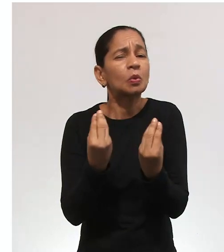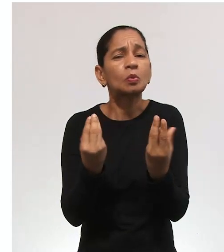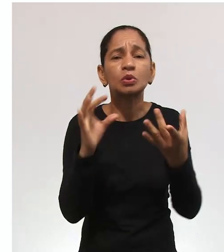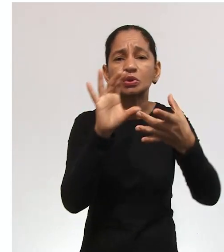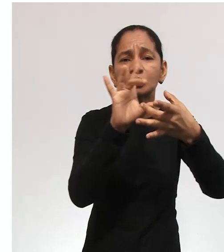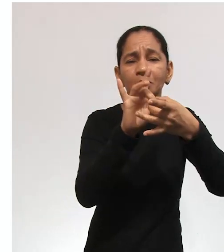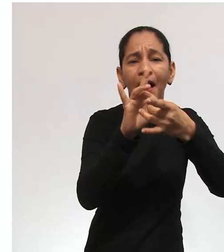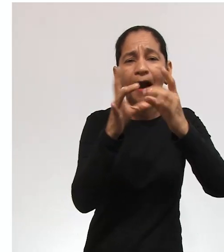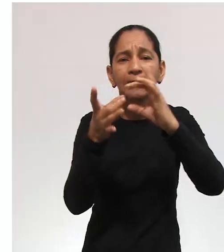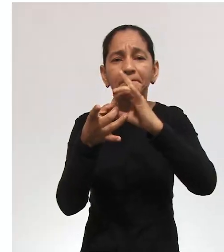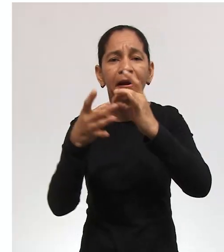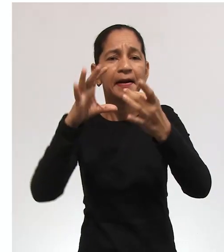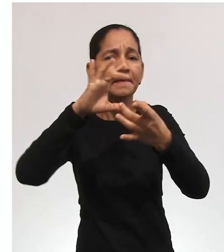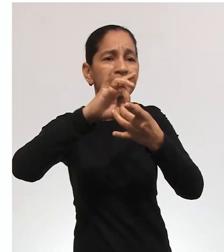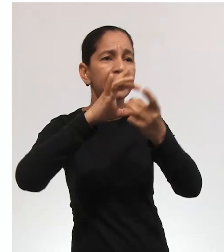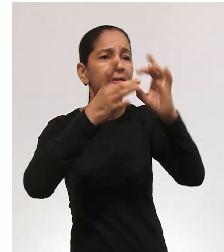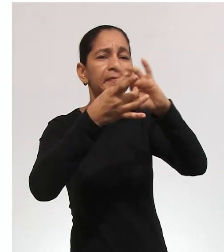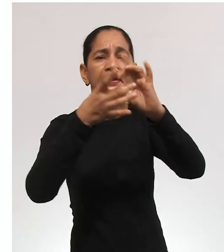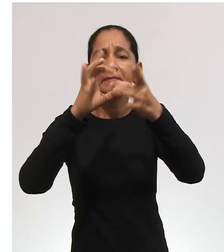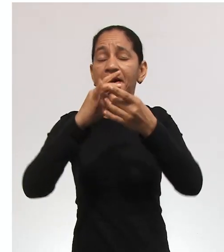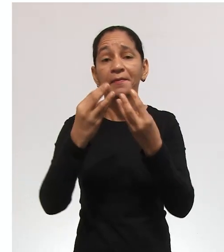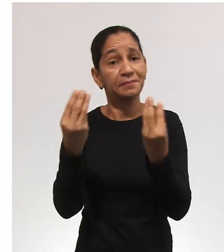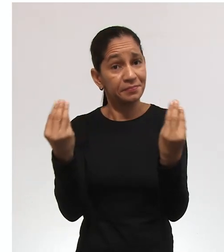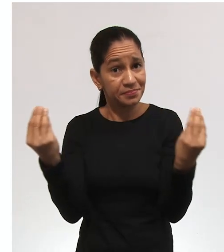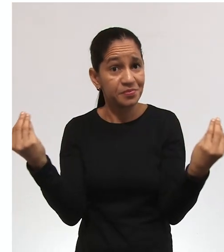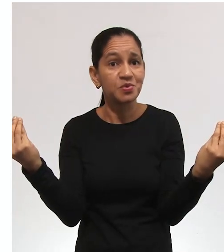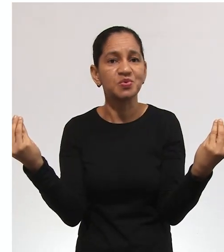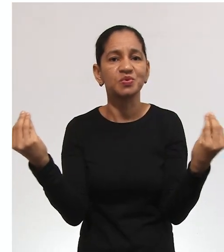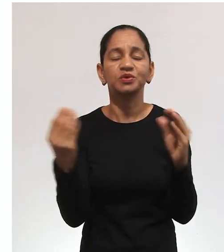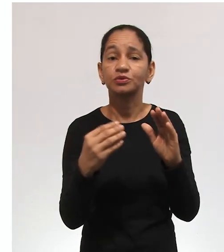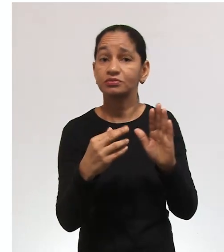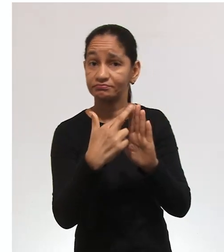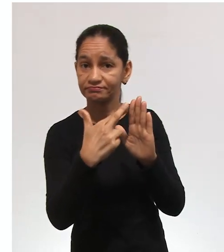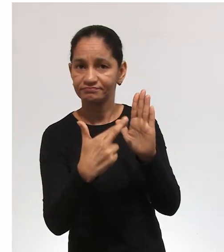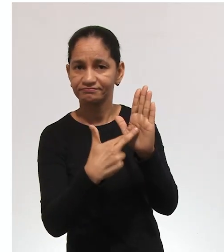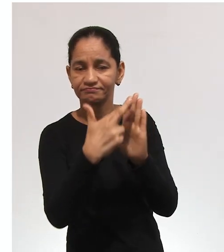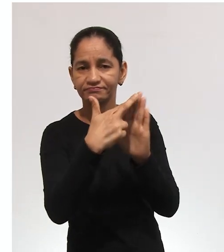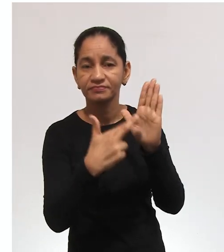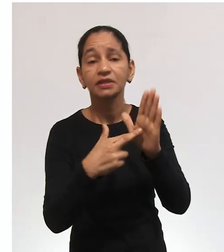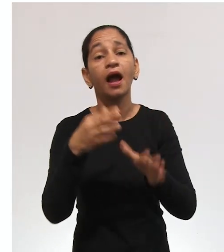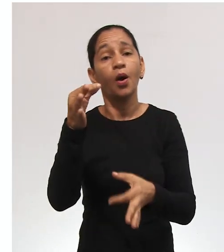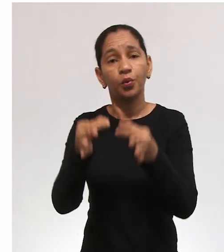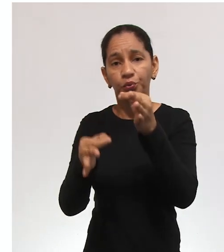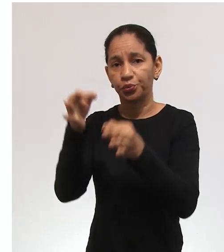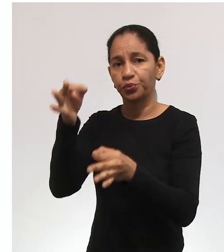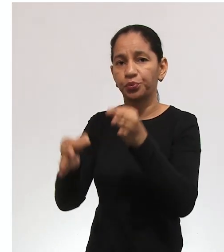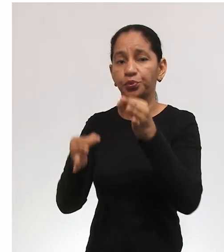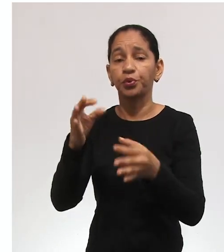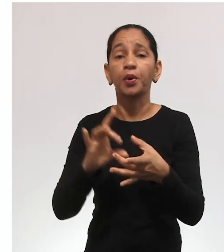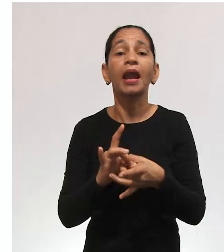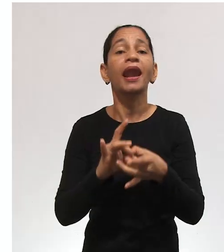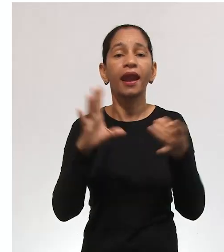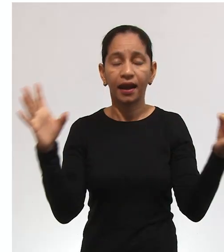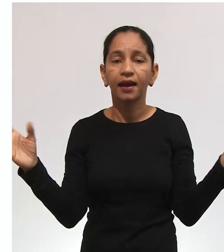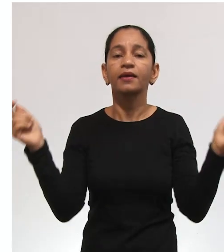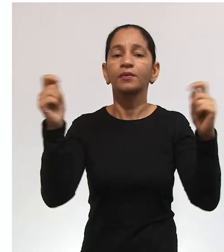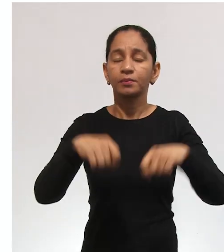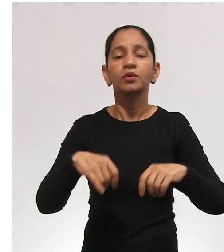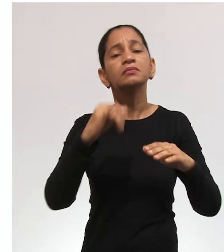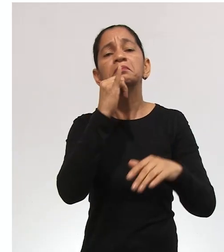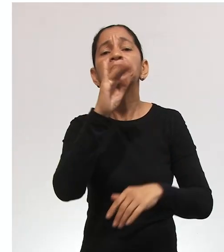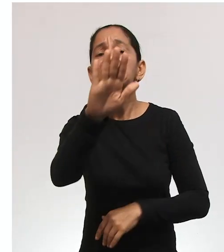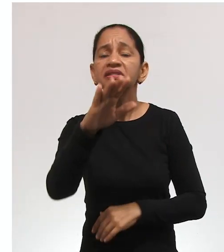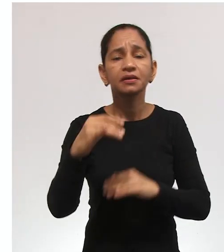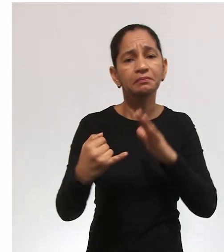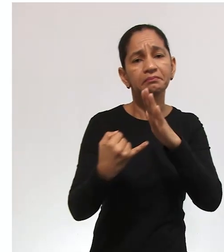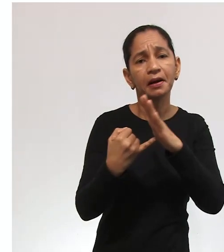devem se encaixar à luz de determinados princípios. Então, é um sistema jurídico permeado por